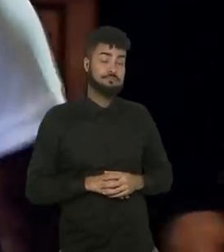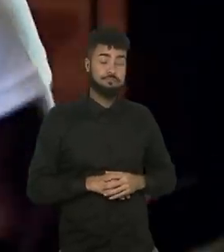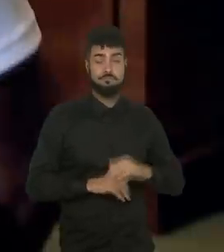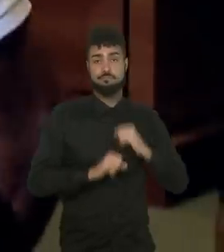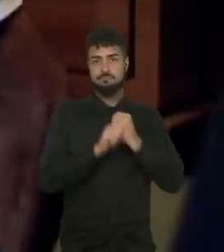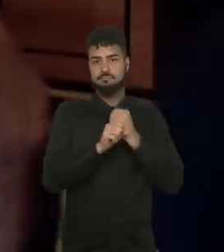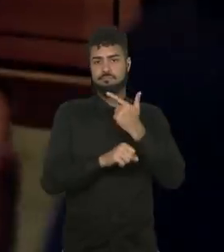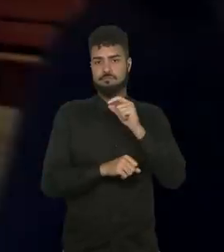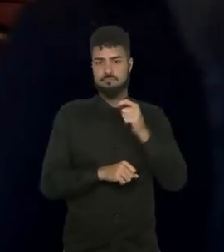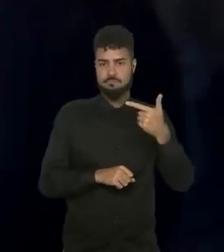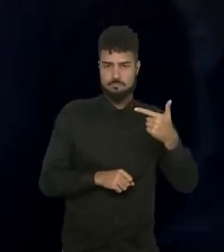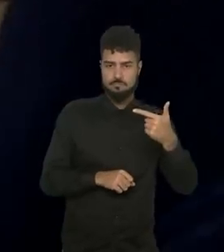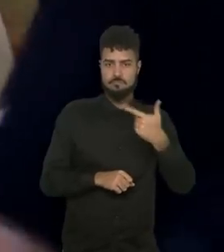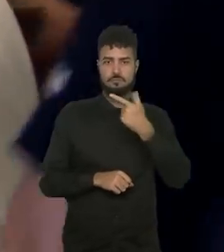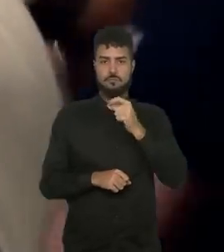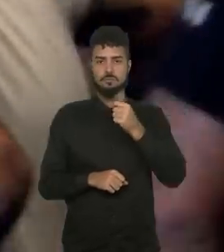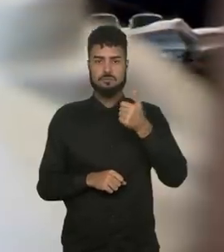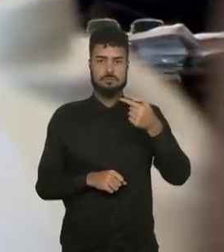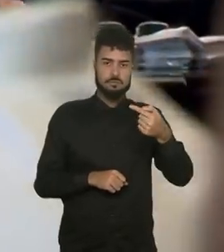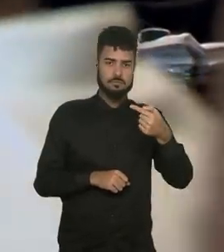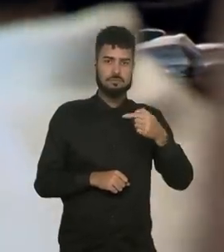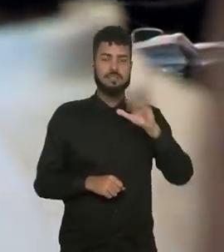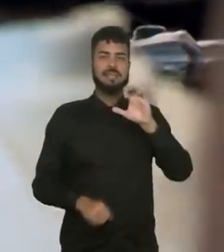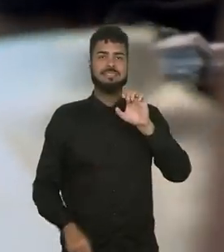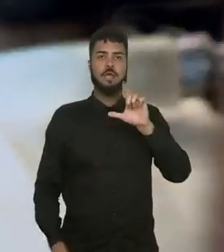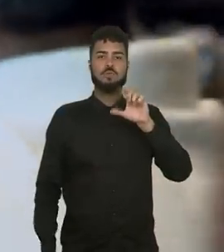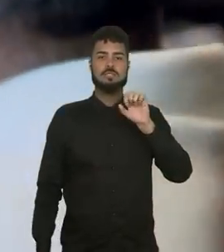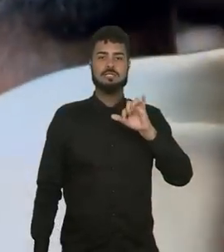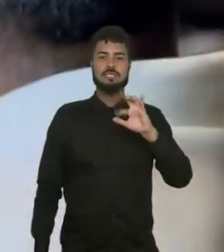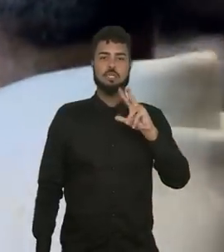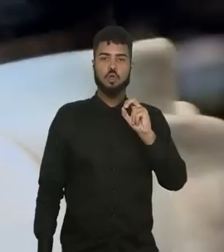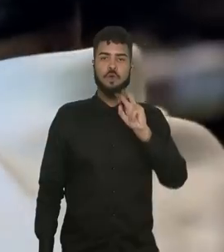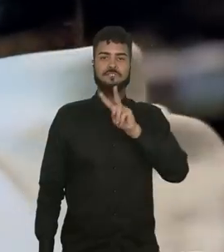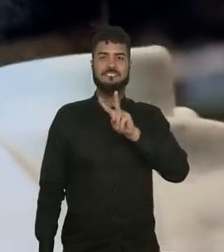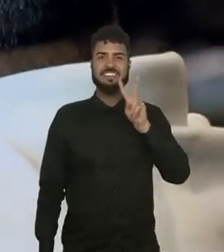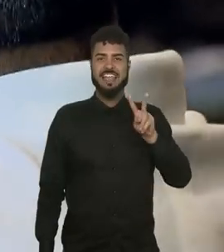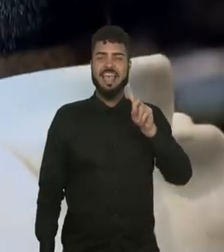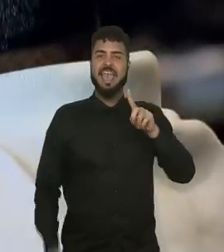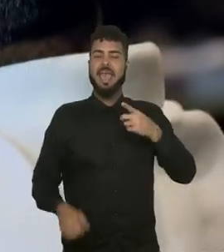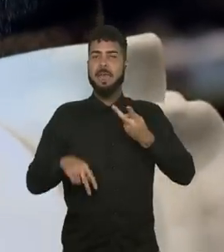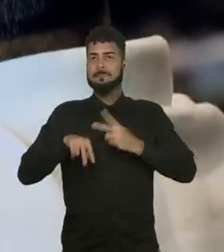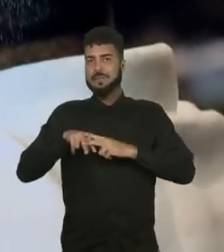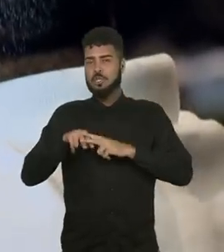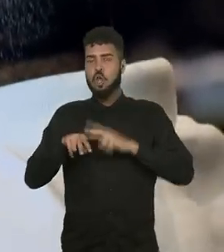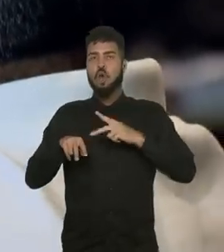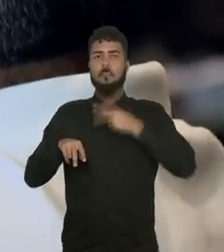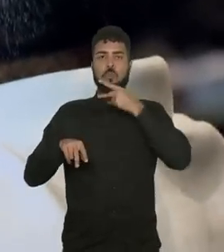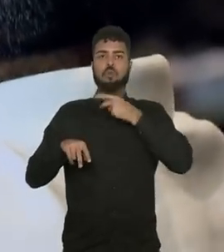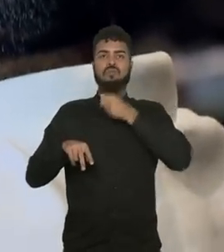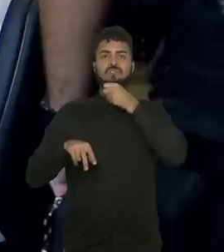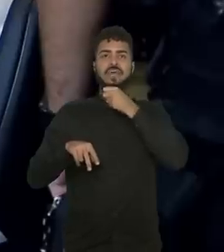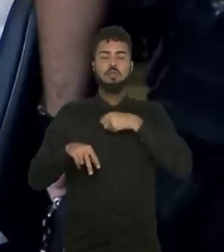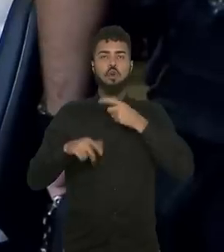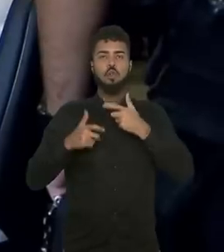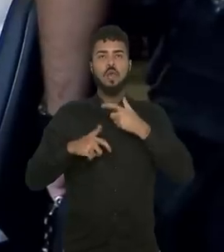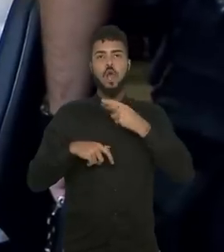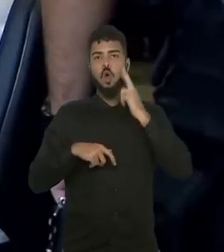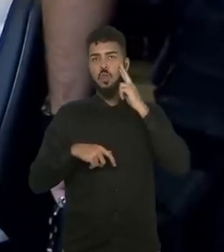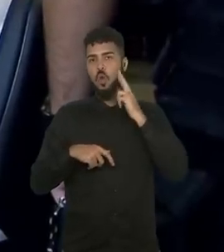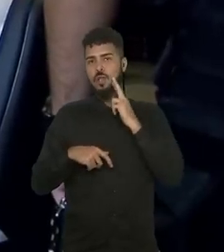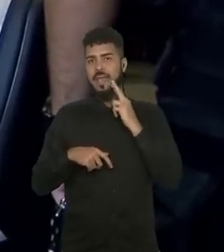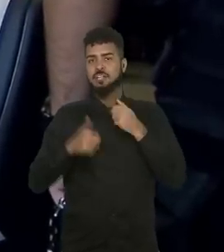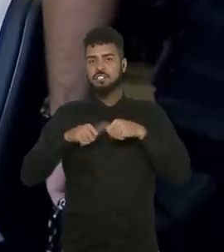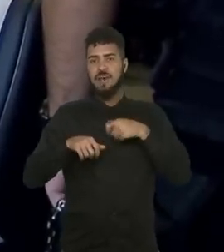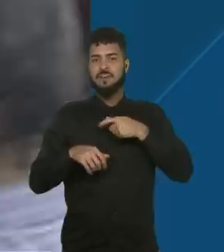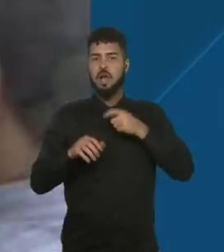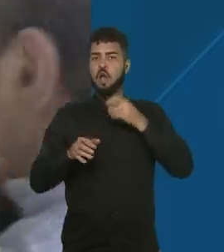2002 e 2017 Celsinho da Vila Vintém cumpriu pena no presídio federal de Porto Velho em Rondônia ele tinha sido condenado em primeira